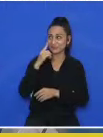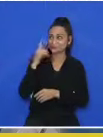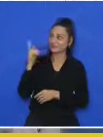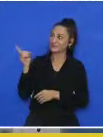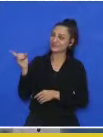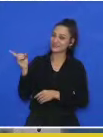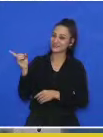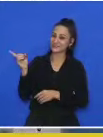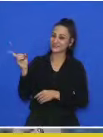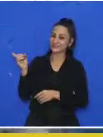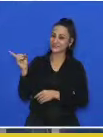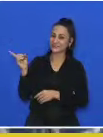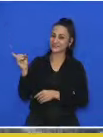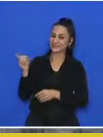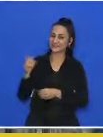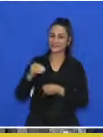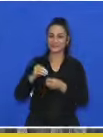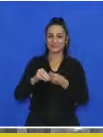Valendo.